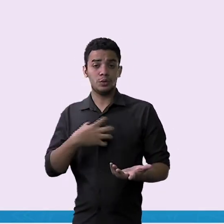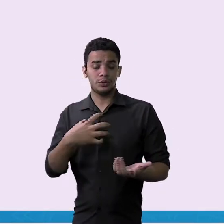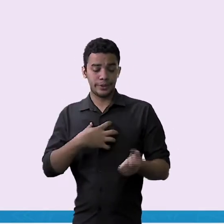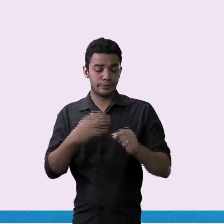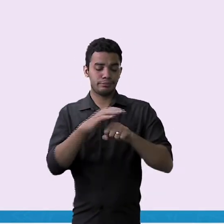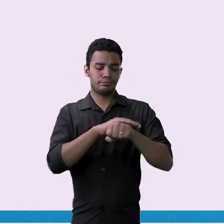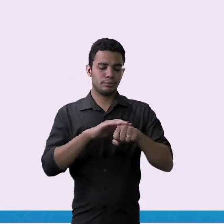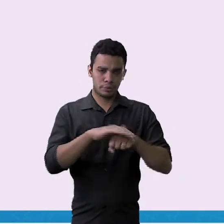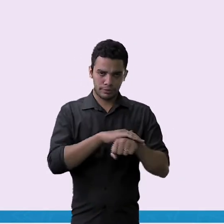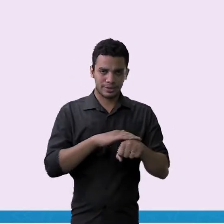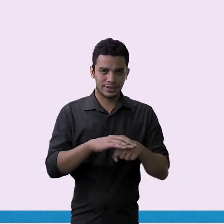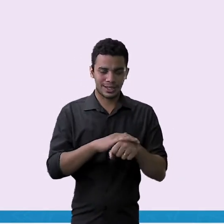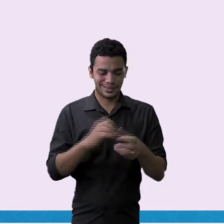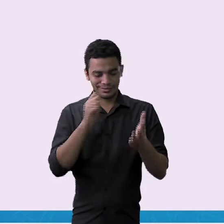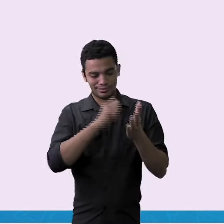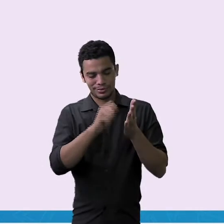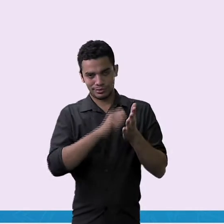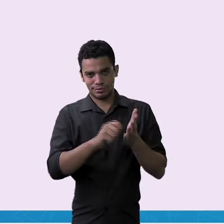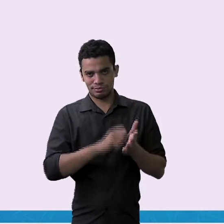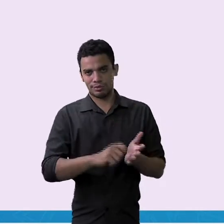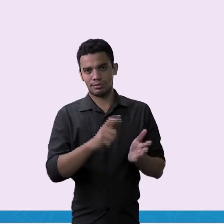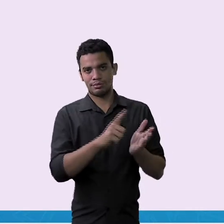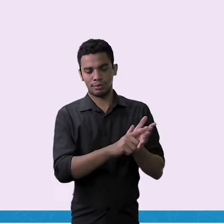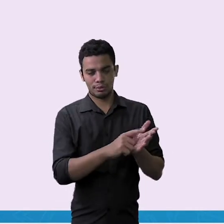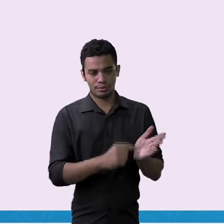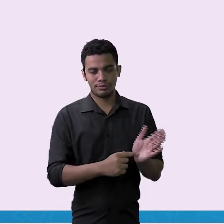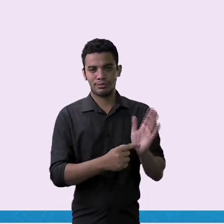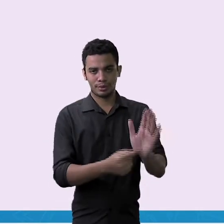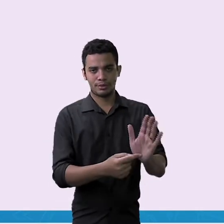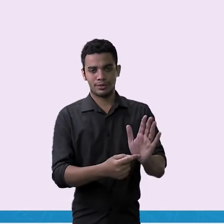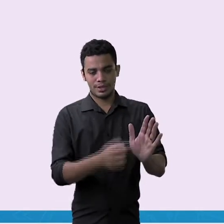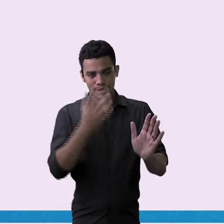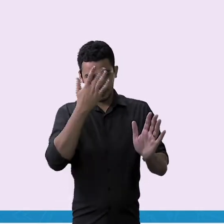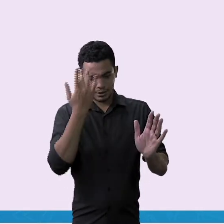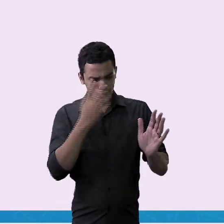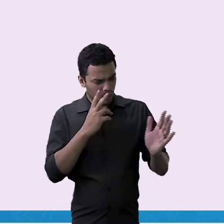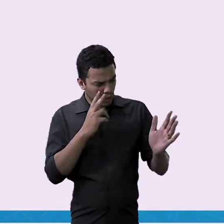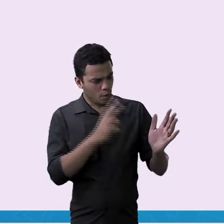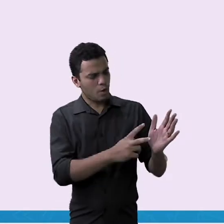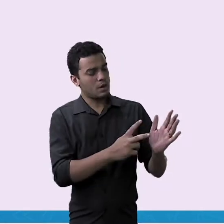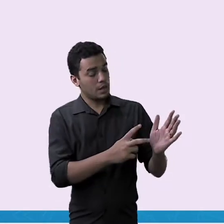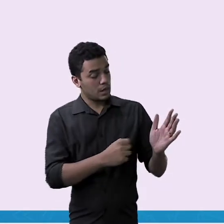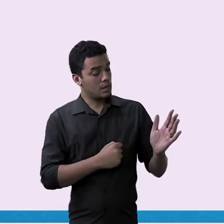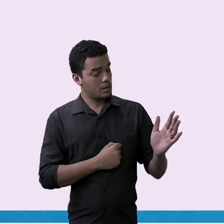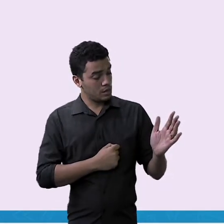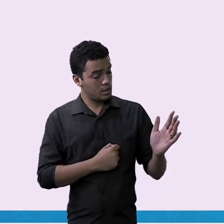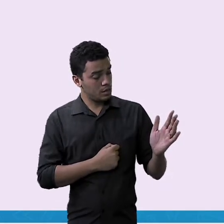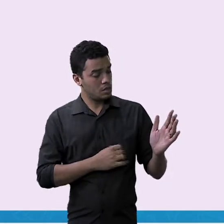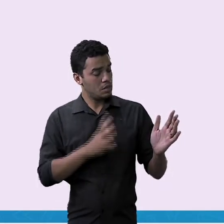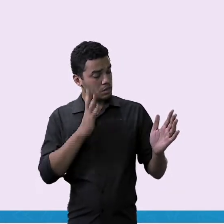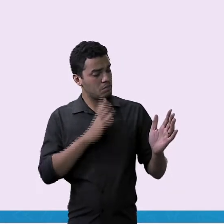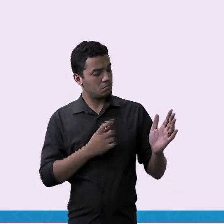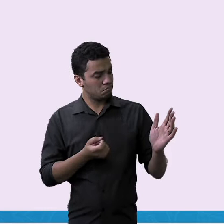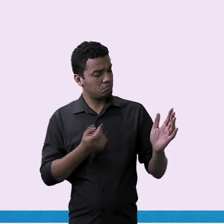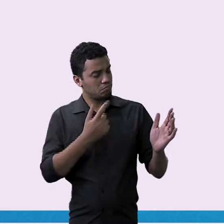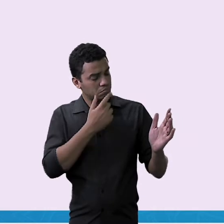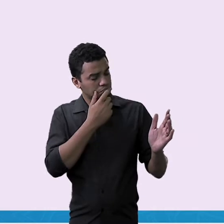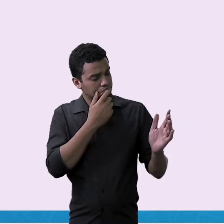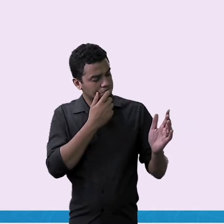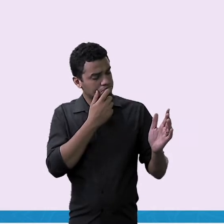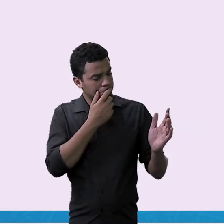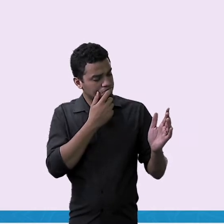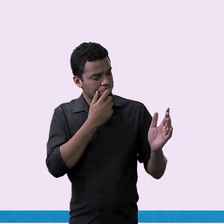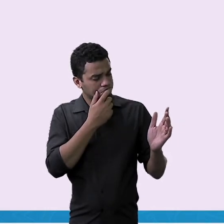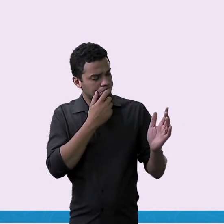isso esse texto é tão chamativo, porque está muito próximo da realidade das